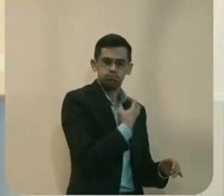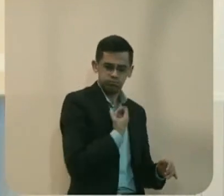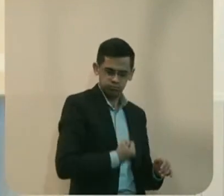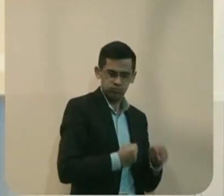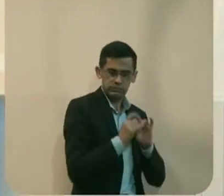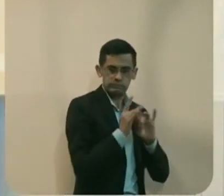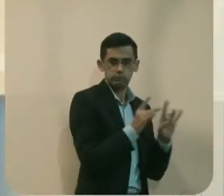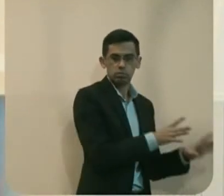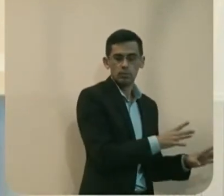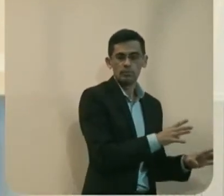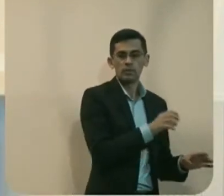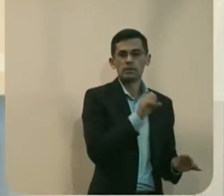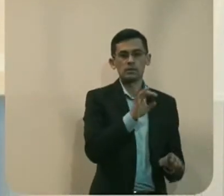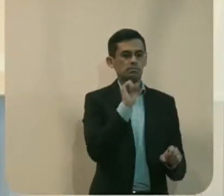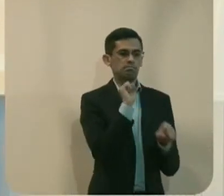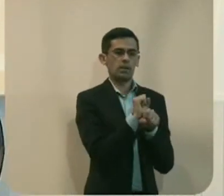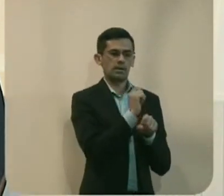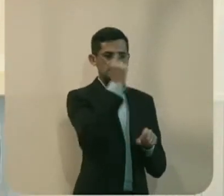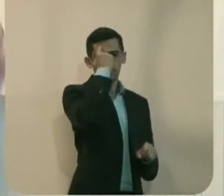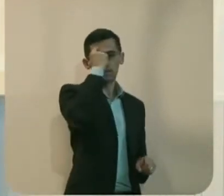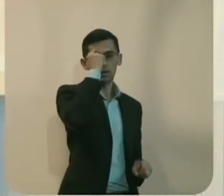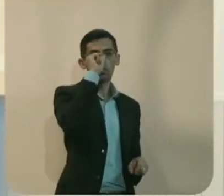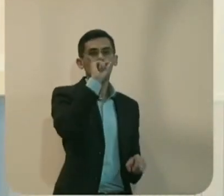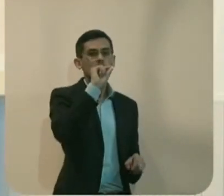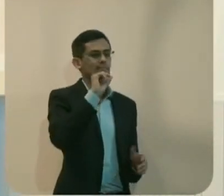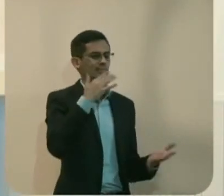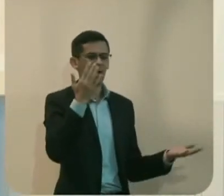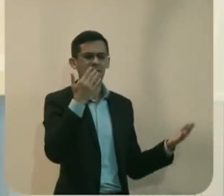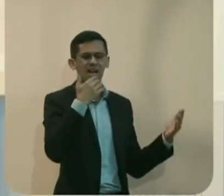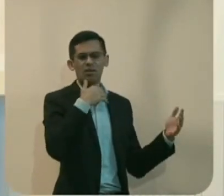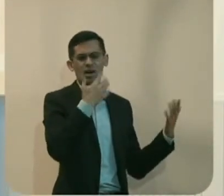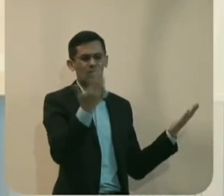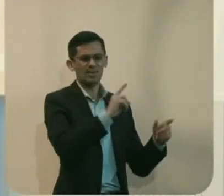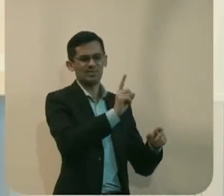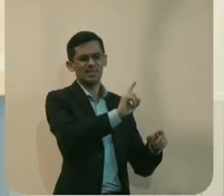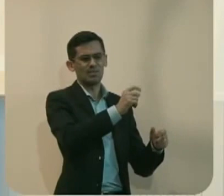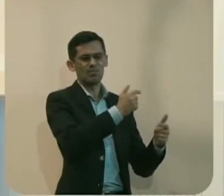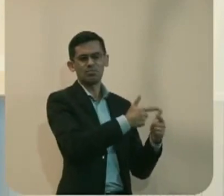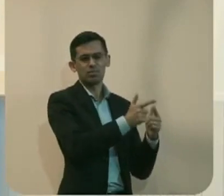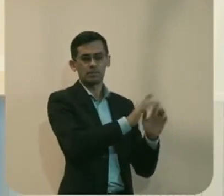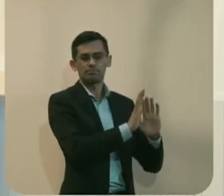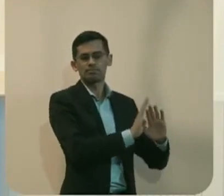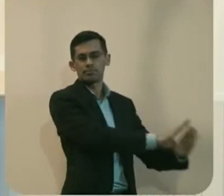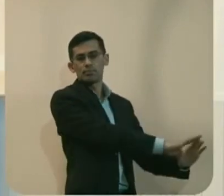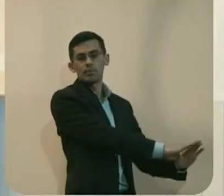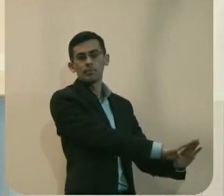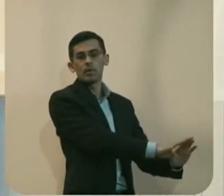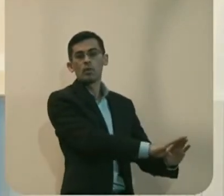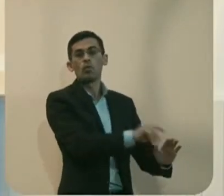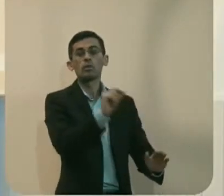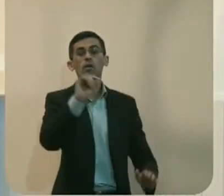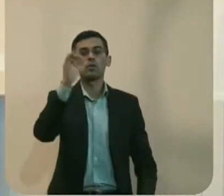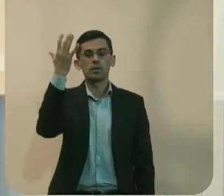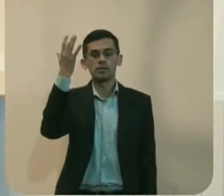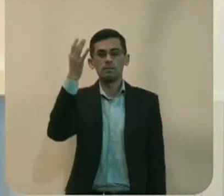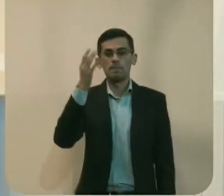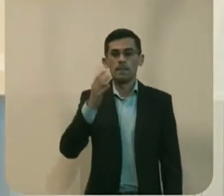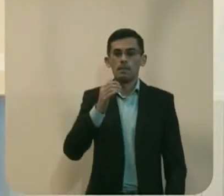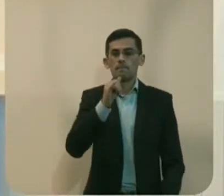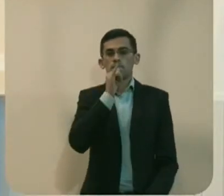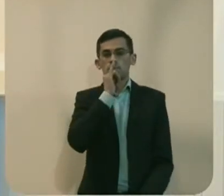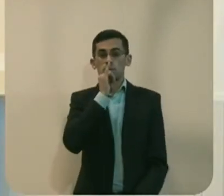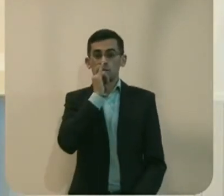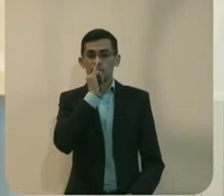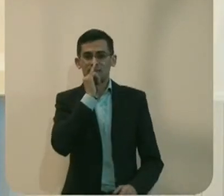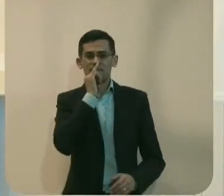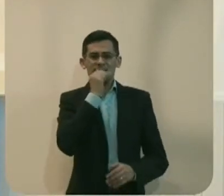enterra determinados assuntos e diz isso aqui não compete para essa hora, eu faço o seguinte, eu pego uma planta